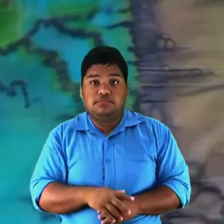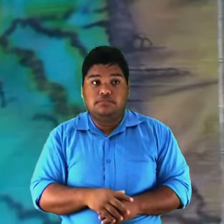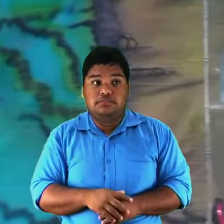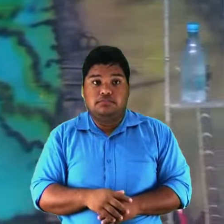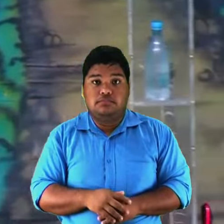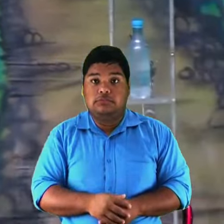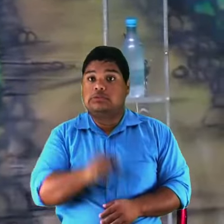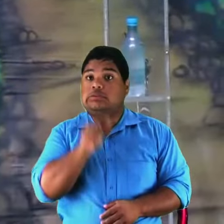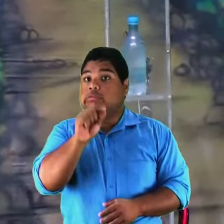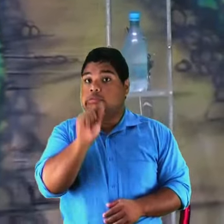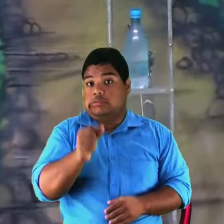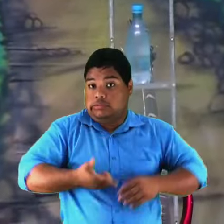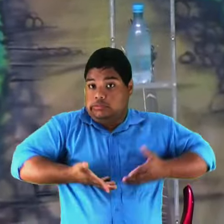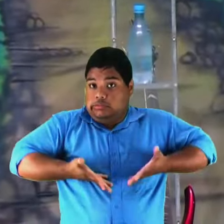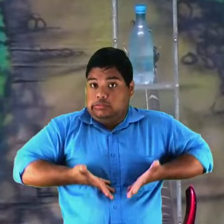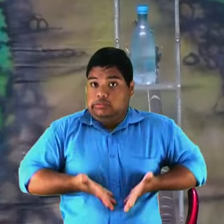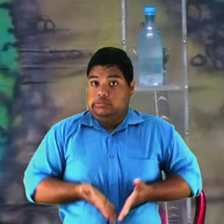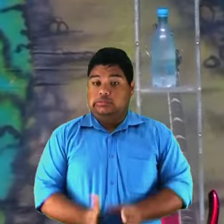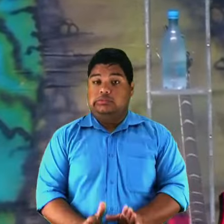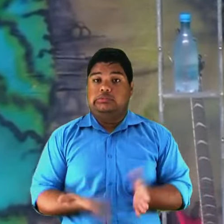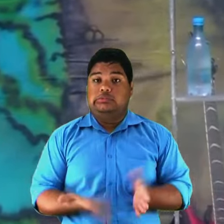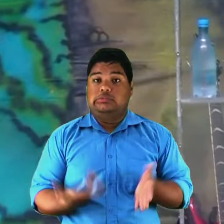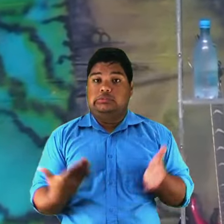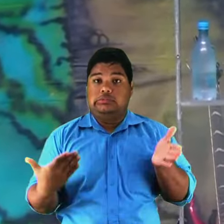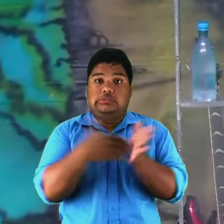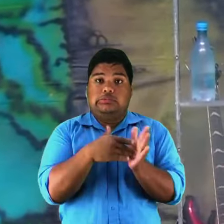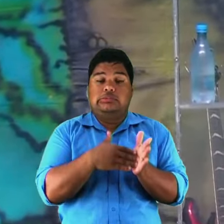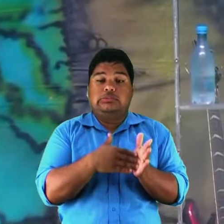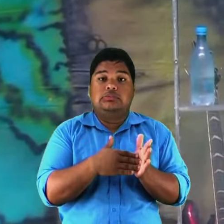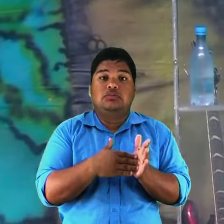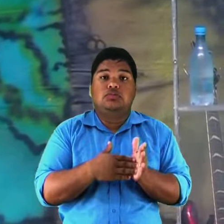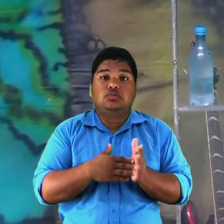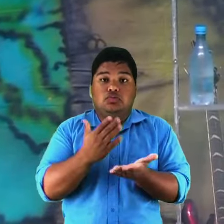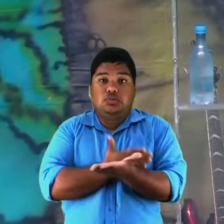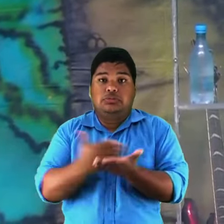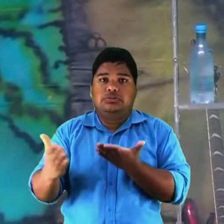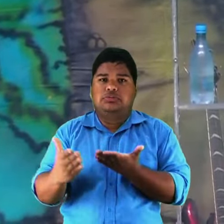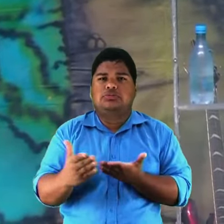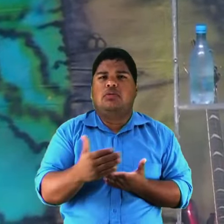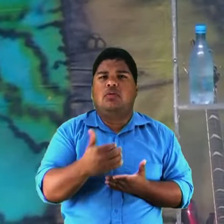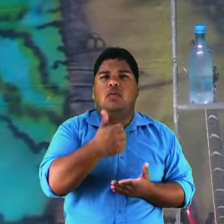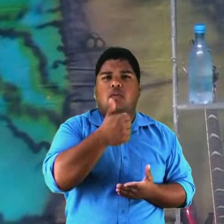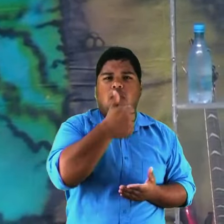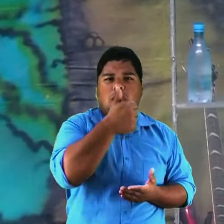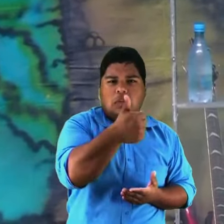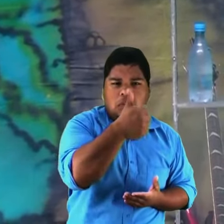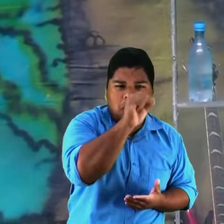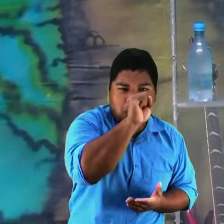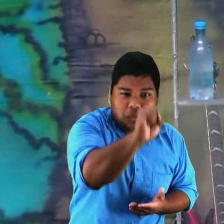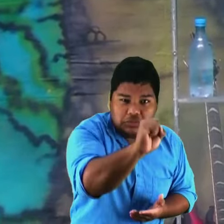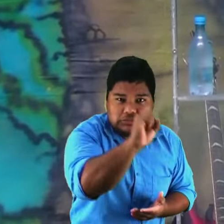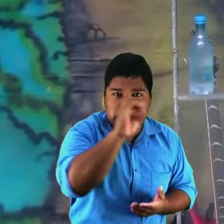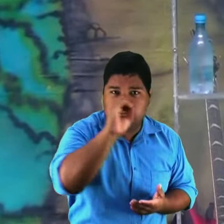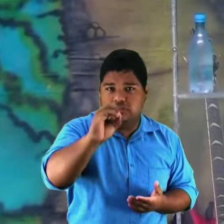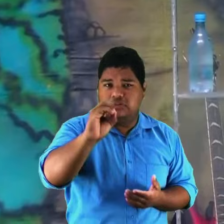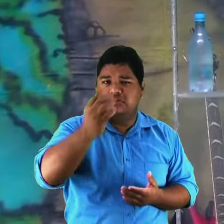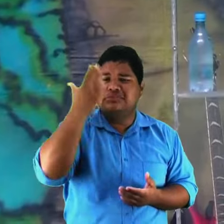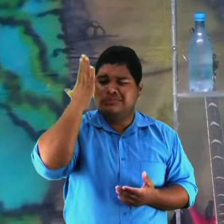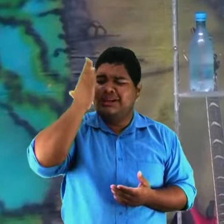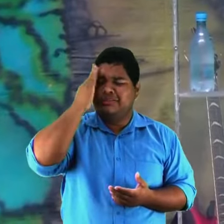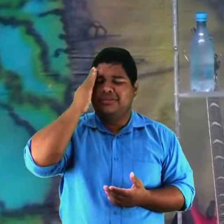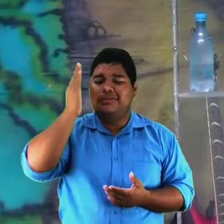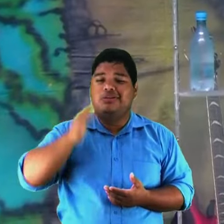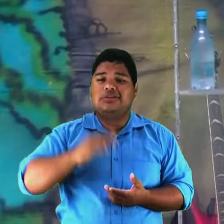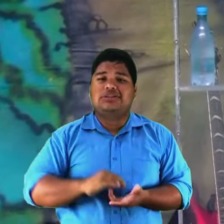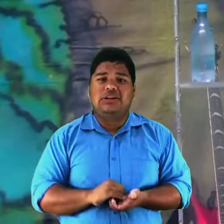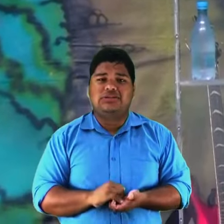quem nasceu até o início da década de 80 sabe o que é inflação. Sabe o que é inflação?